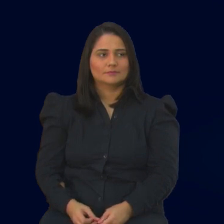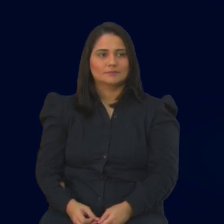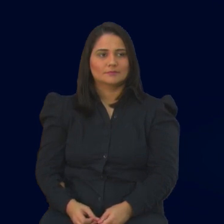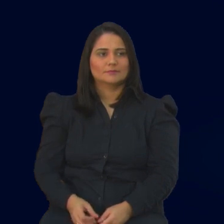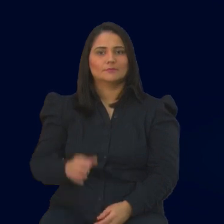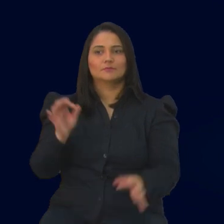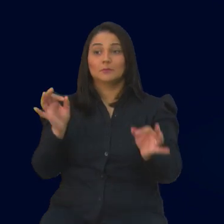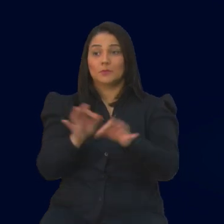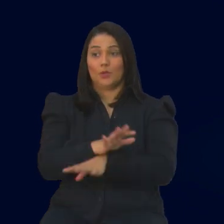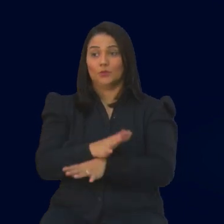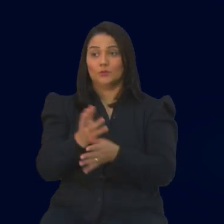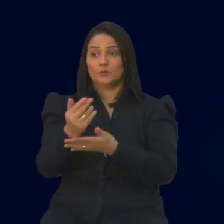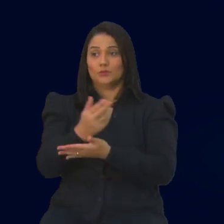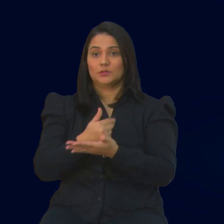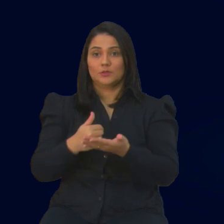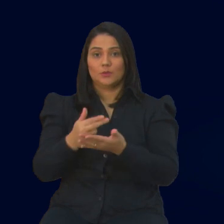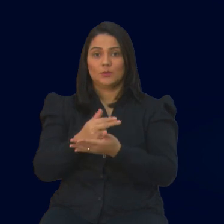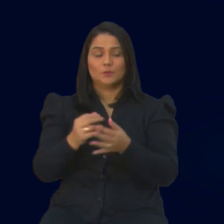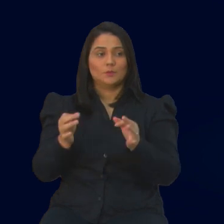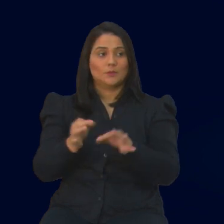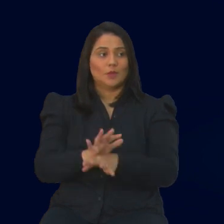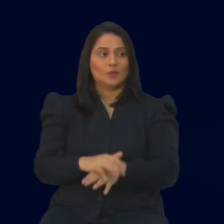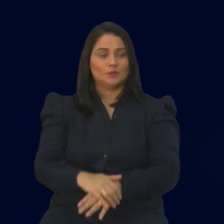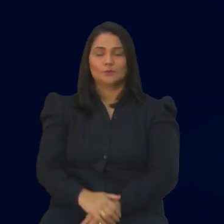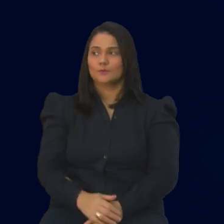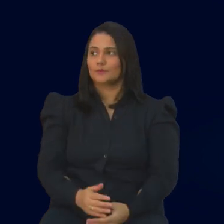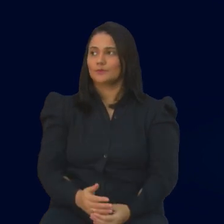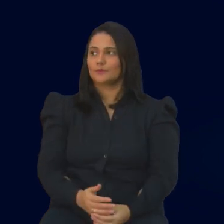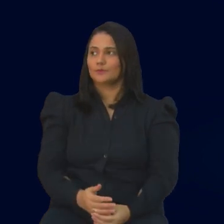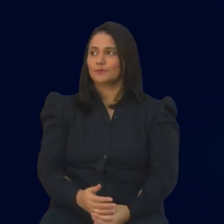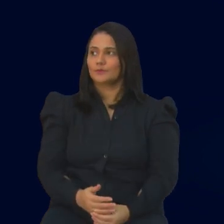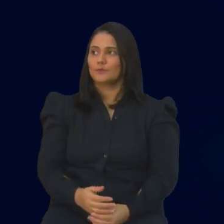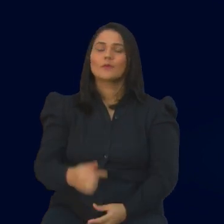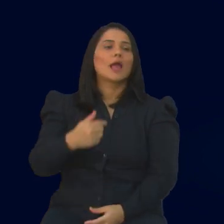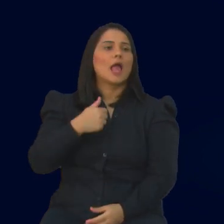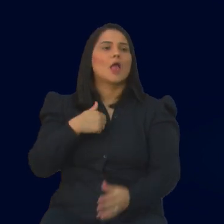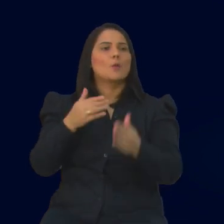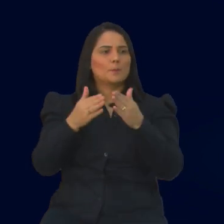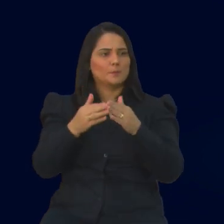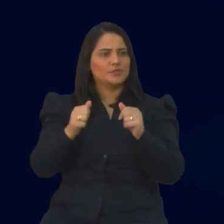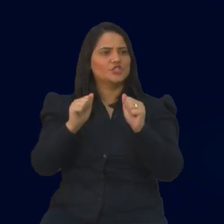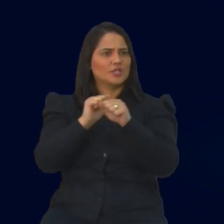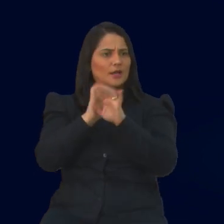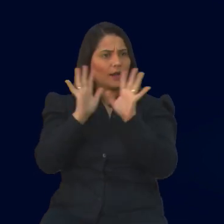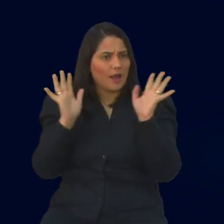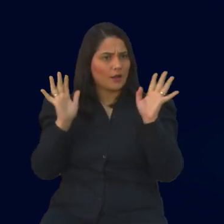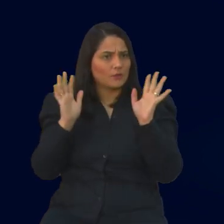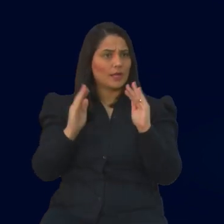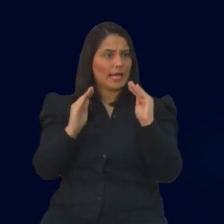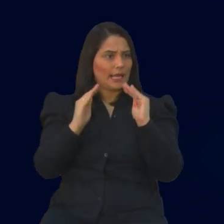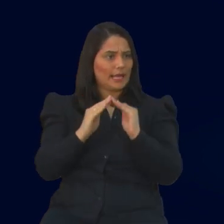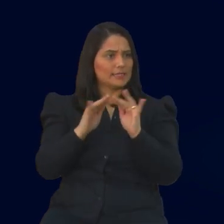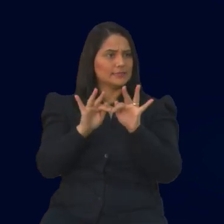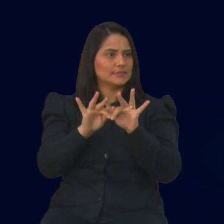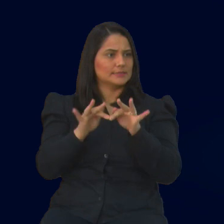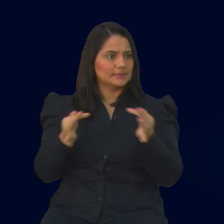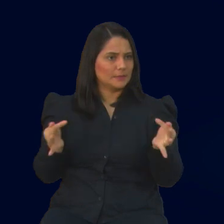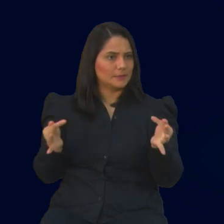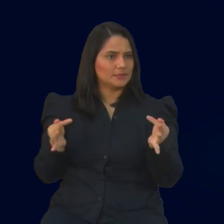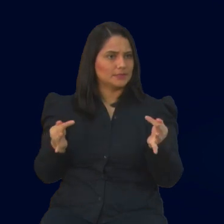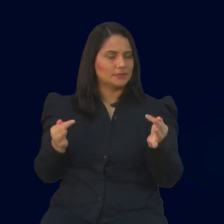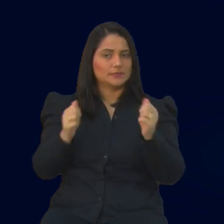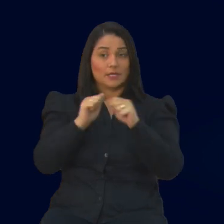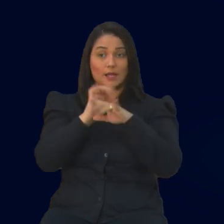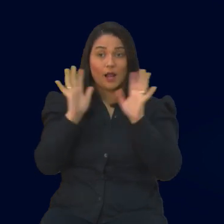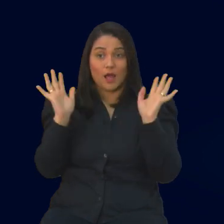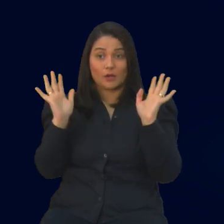Desenharam? O meu pedido estava claro para todos? Desenhe uma casa bem simples. Estava claro,